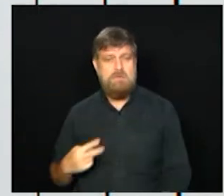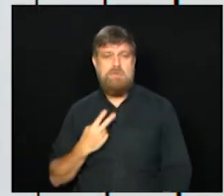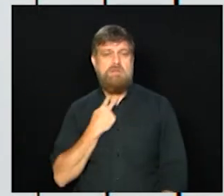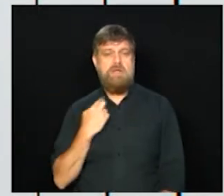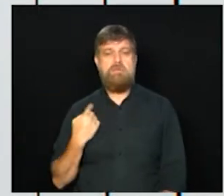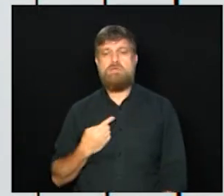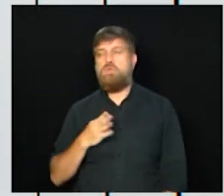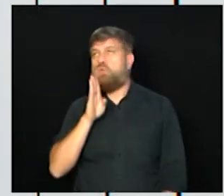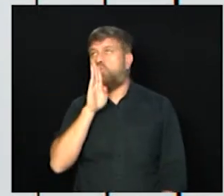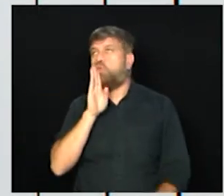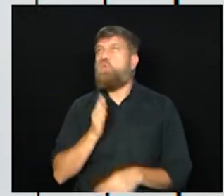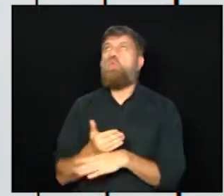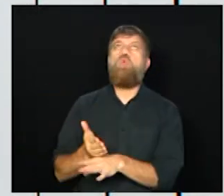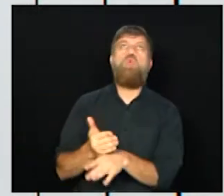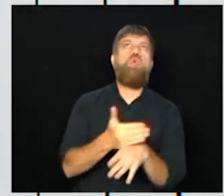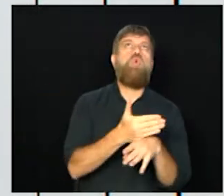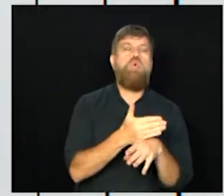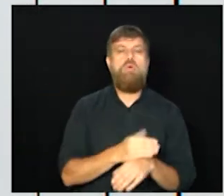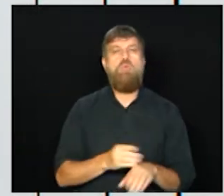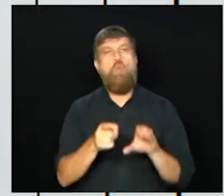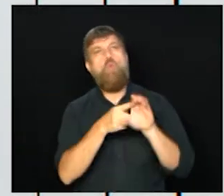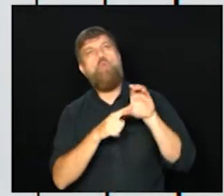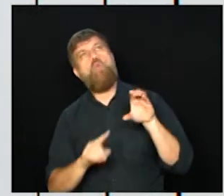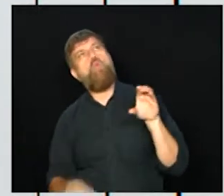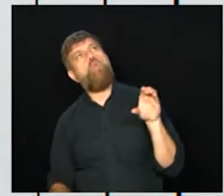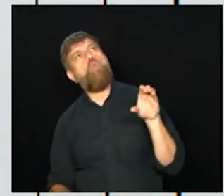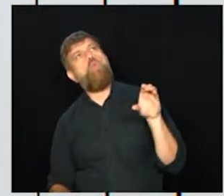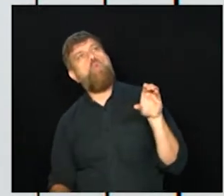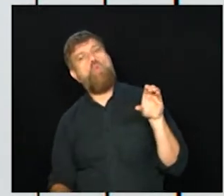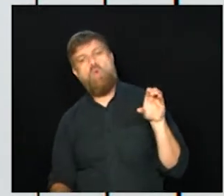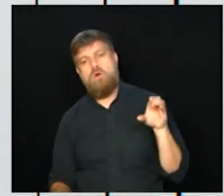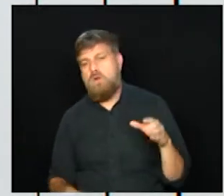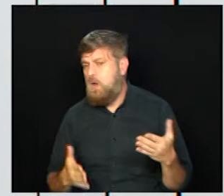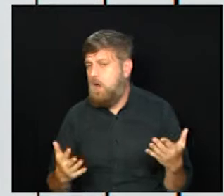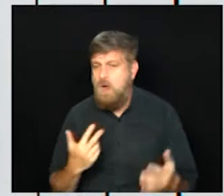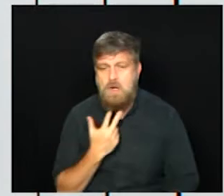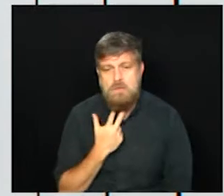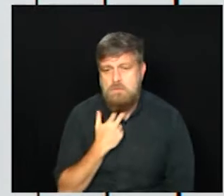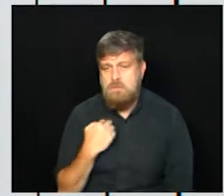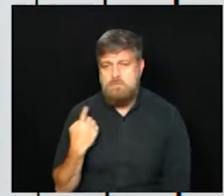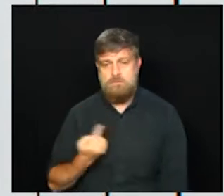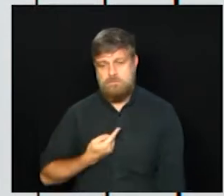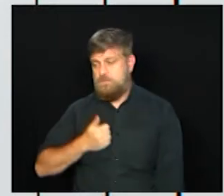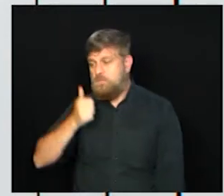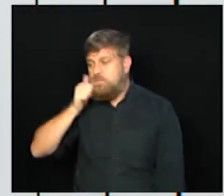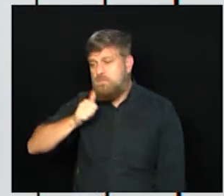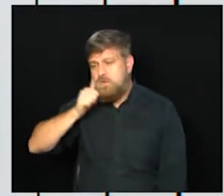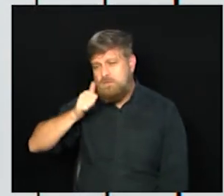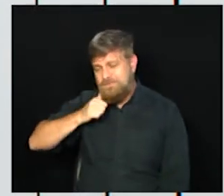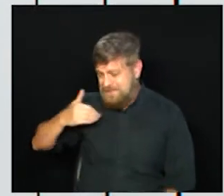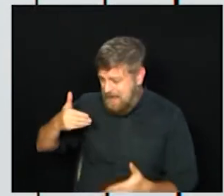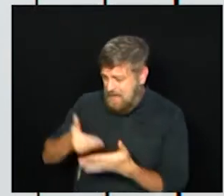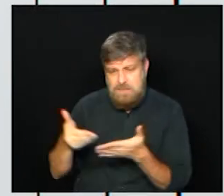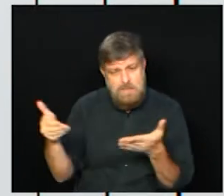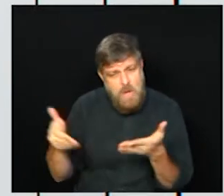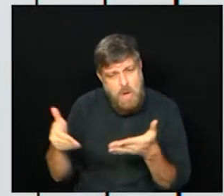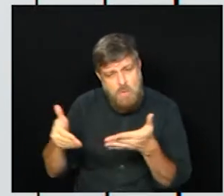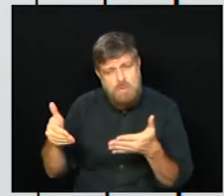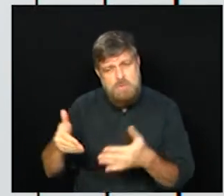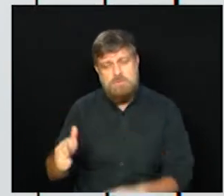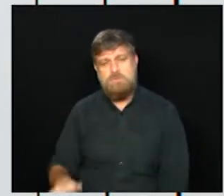simplesmente deixar que isso passasse em branco, né. Uhum. Então muitas mulheres, até hoje, elas